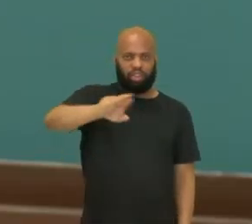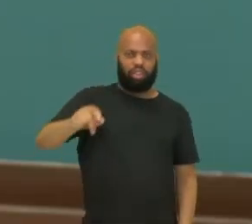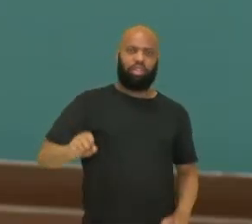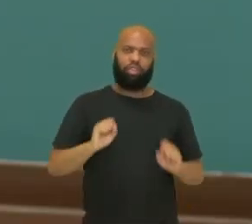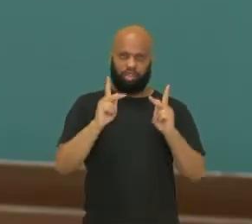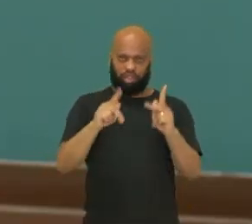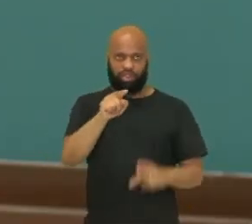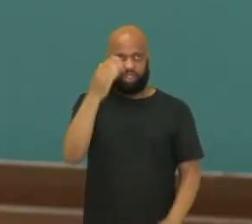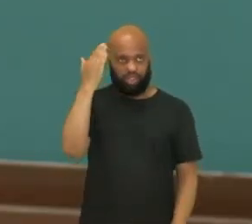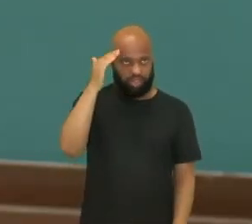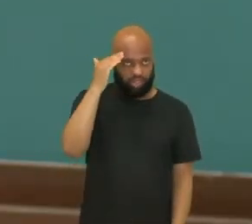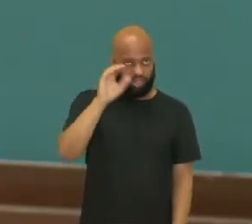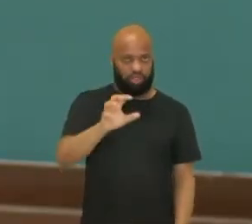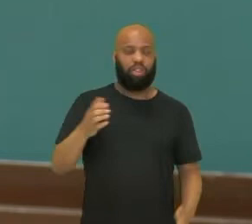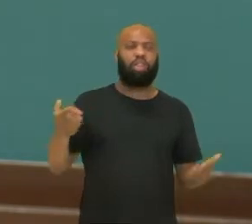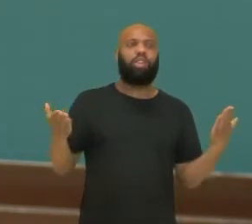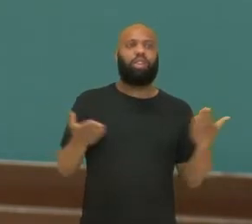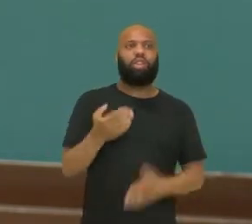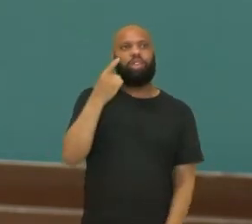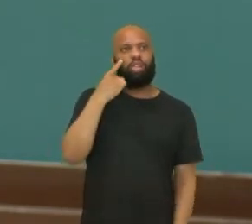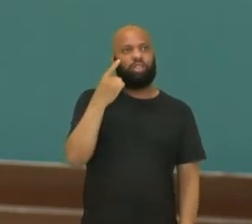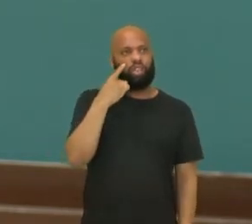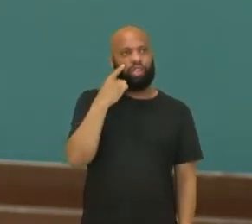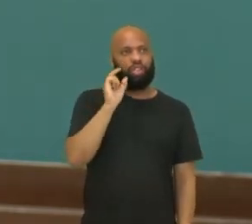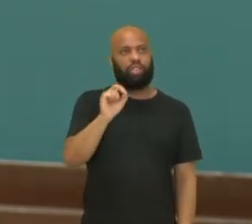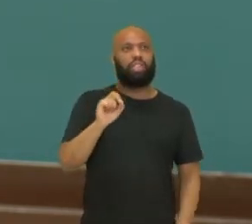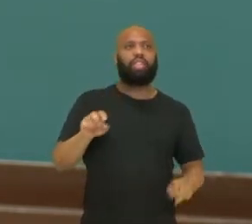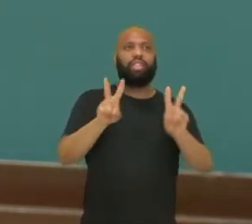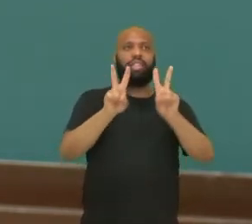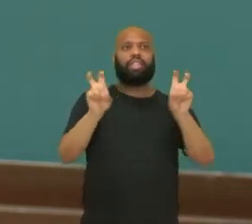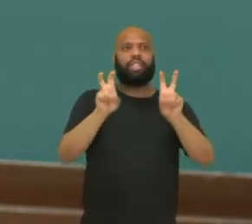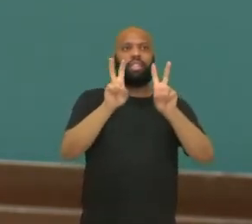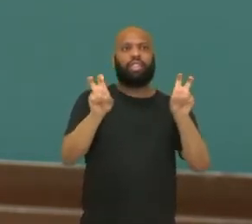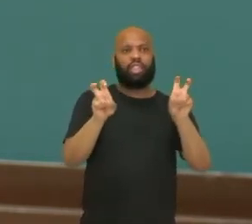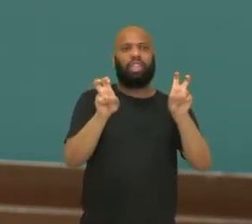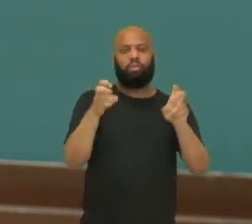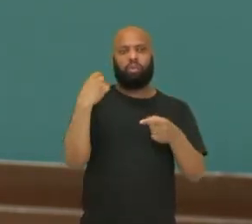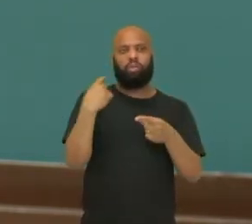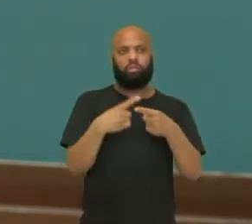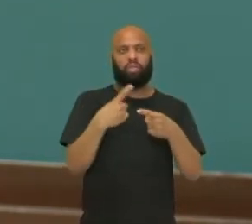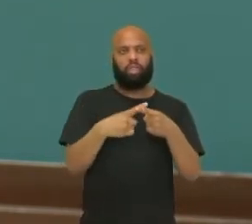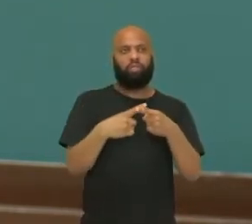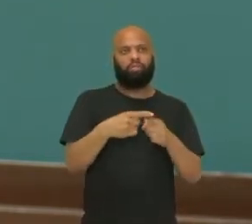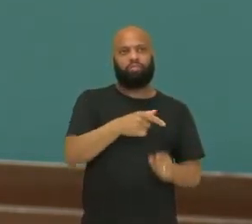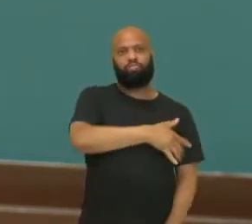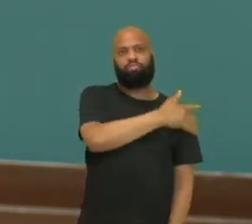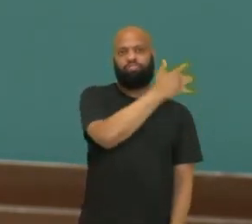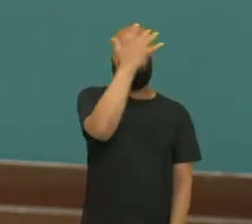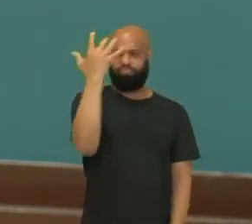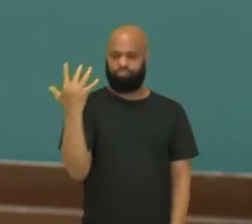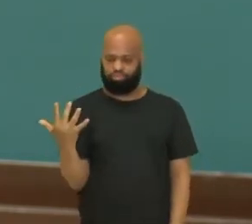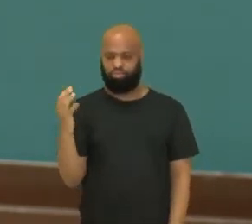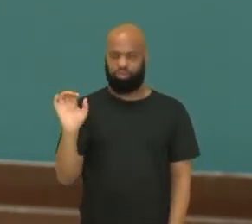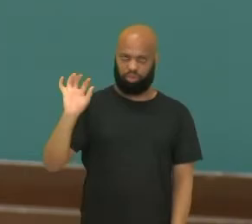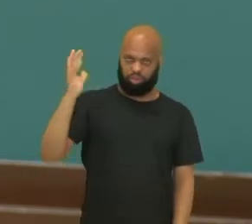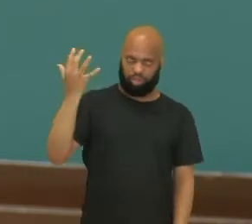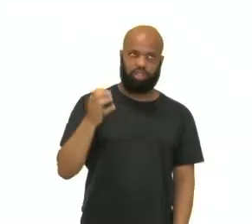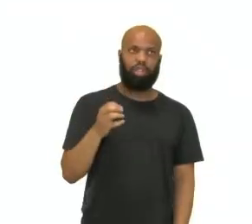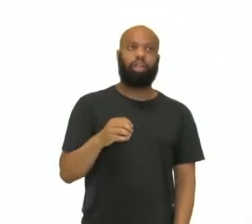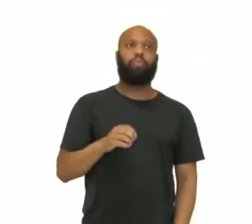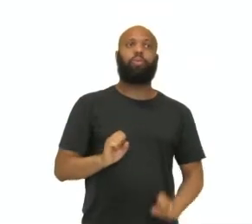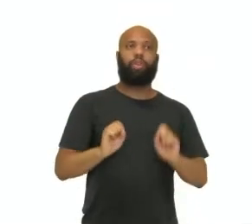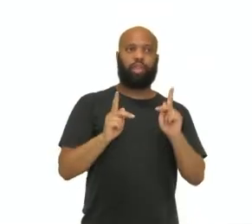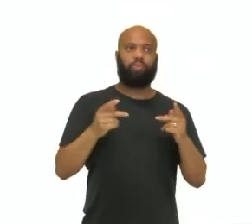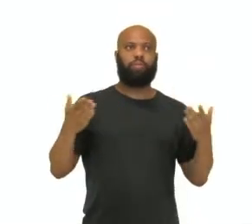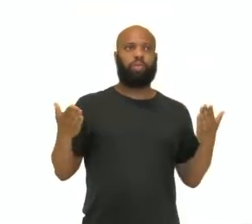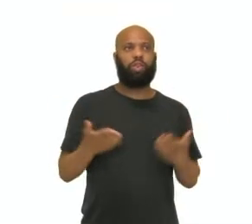Pessoal, se você pegou essa ideia, vamos falar agora, falei ainda da dispersão que ocorre no arco-íris, né? Se você pegou essa